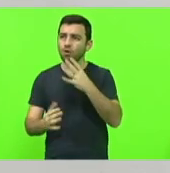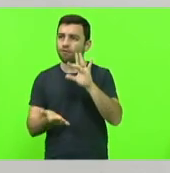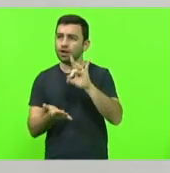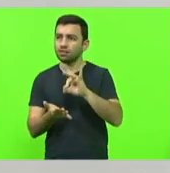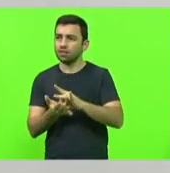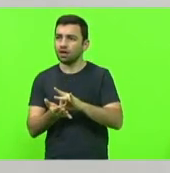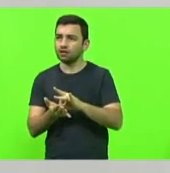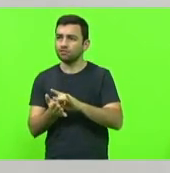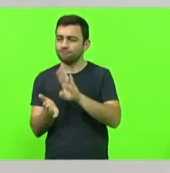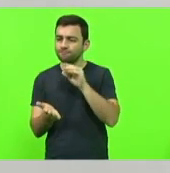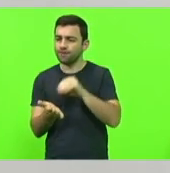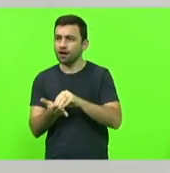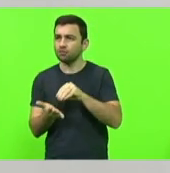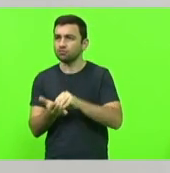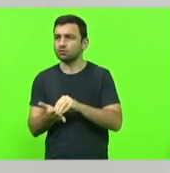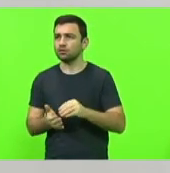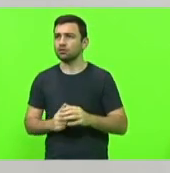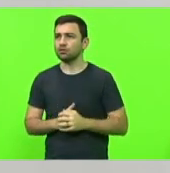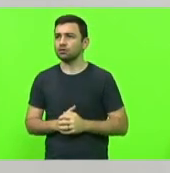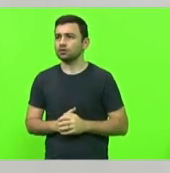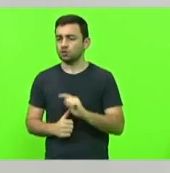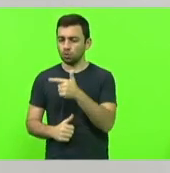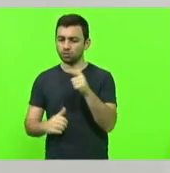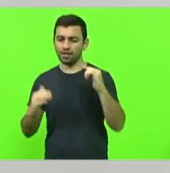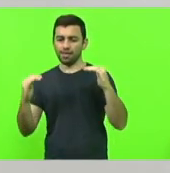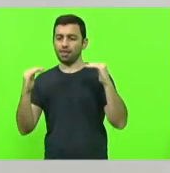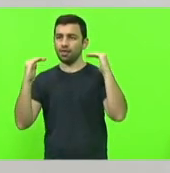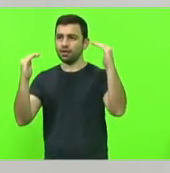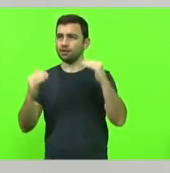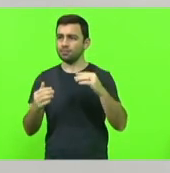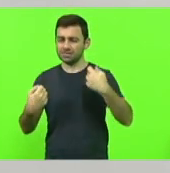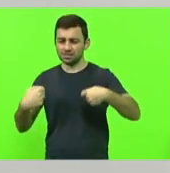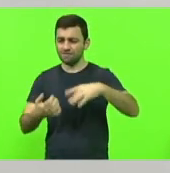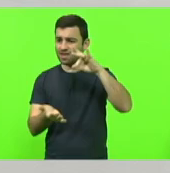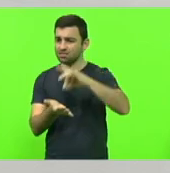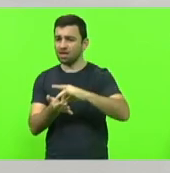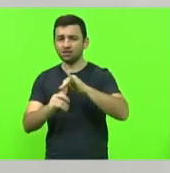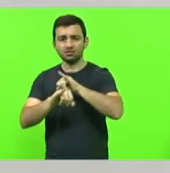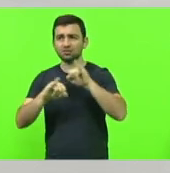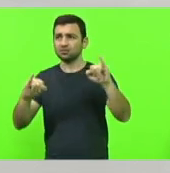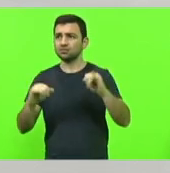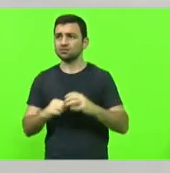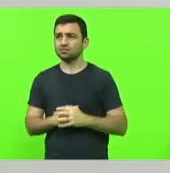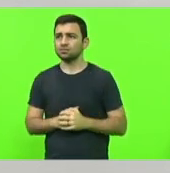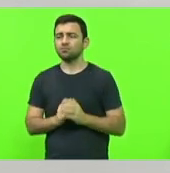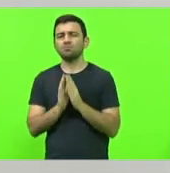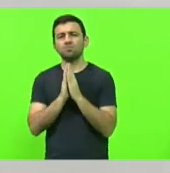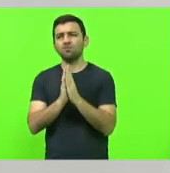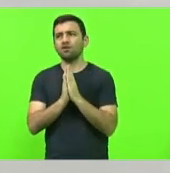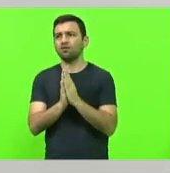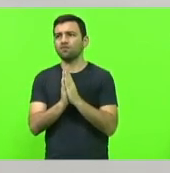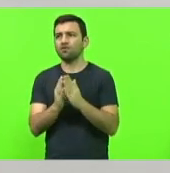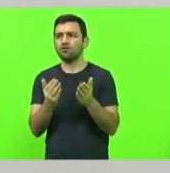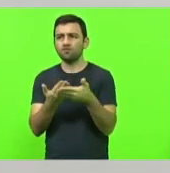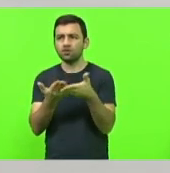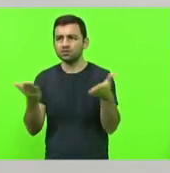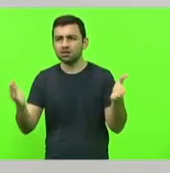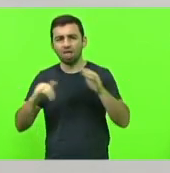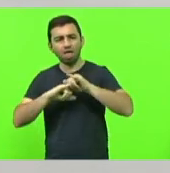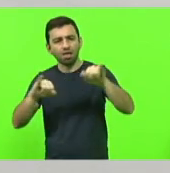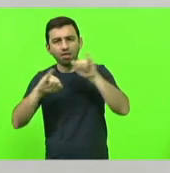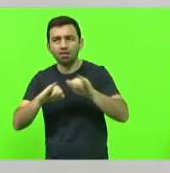estiverem ausentes. Não existe grandeza se não houver verdade. Por favor, senhores produtores de fake